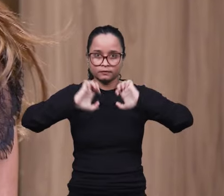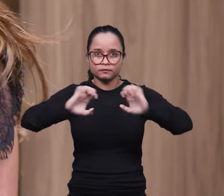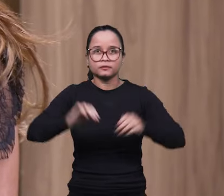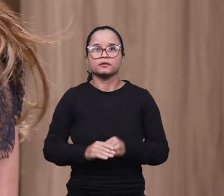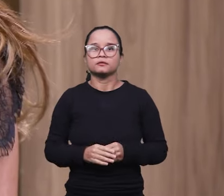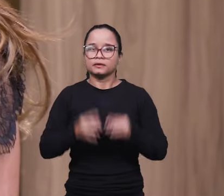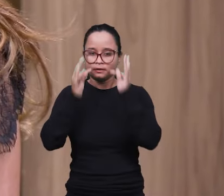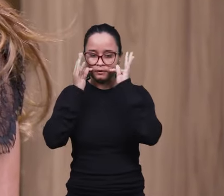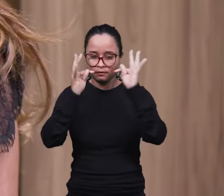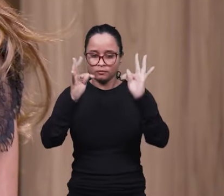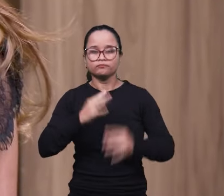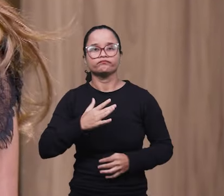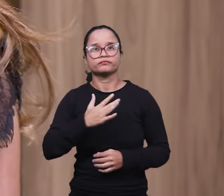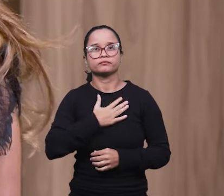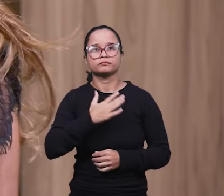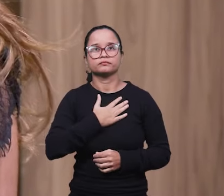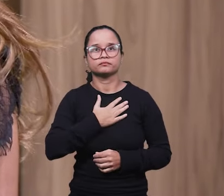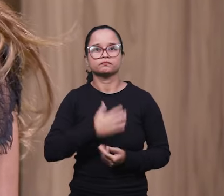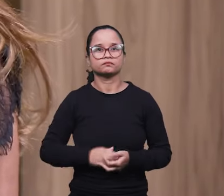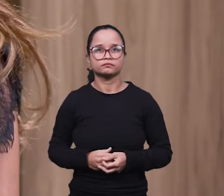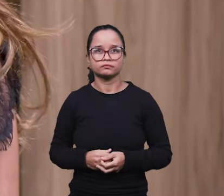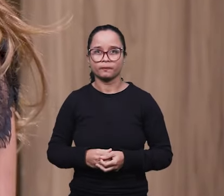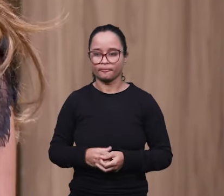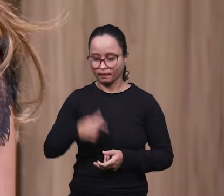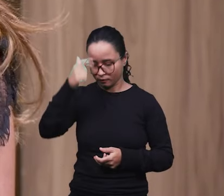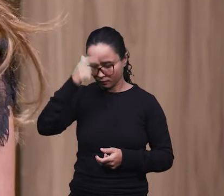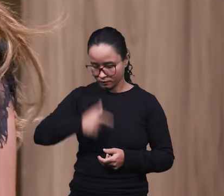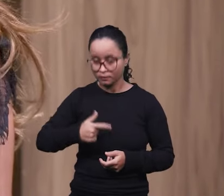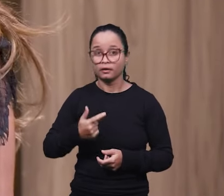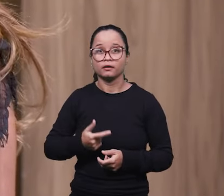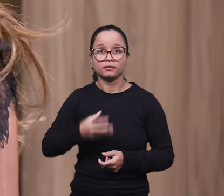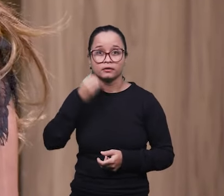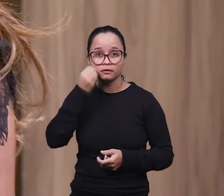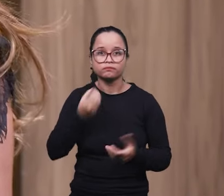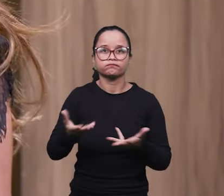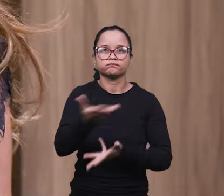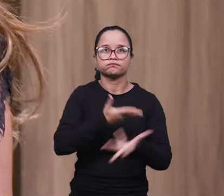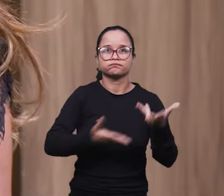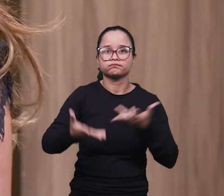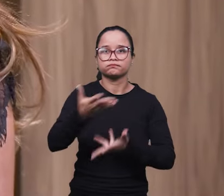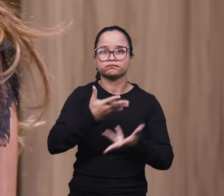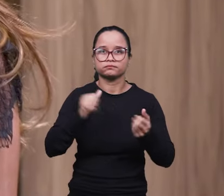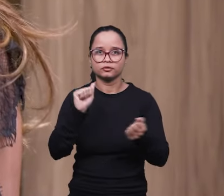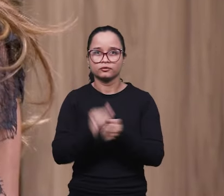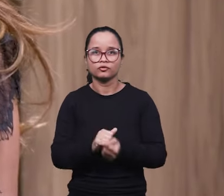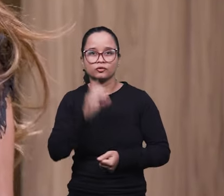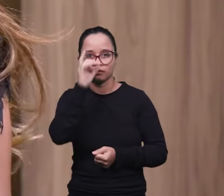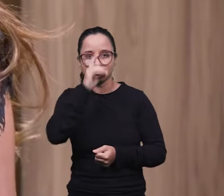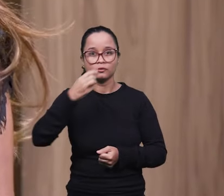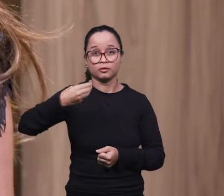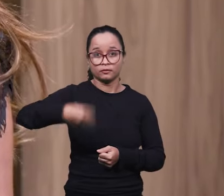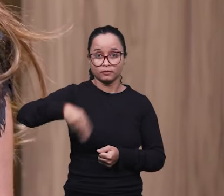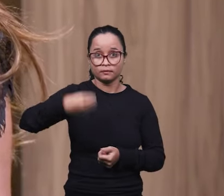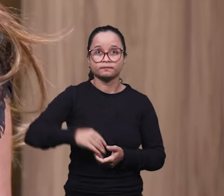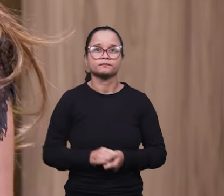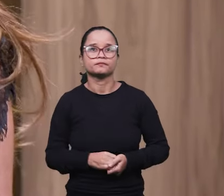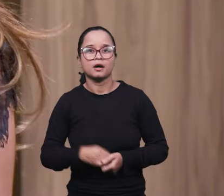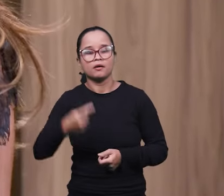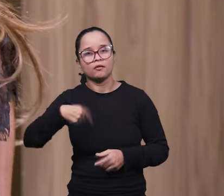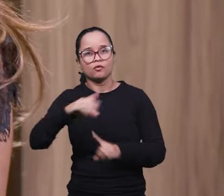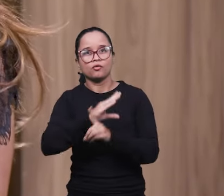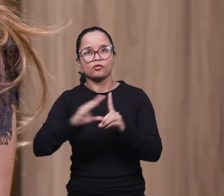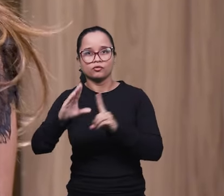testemunho e de eu estar ali na convivência com eles aos poucos nos domingos de manhã eu ia no culto e só